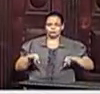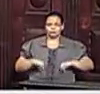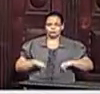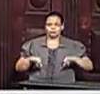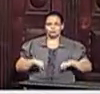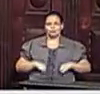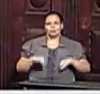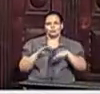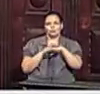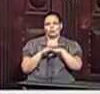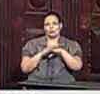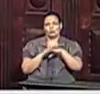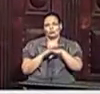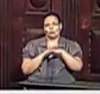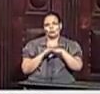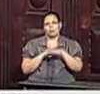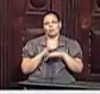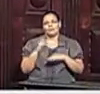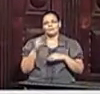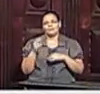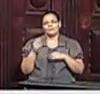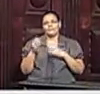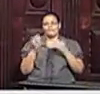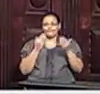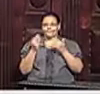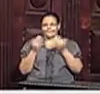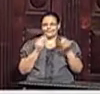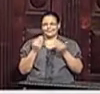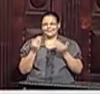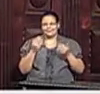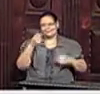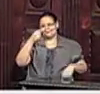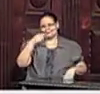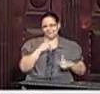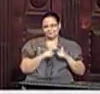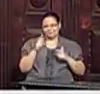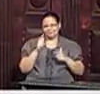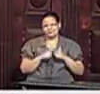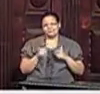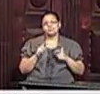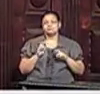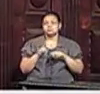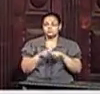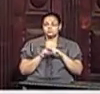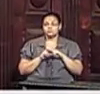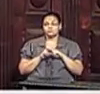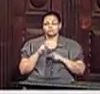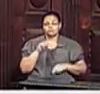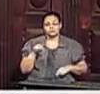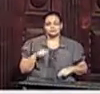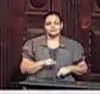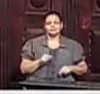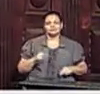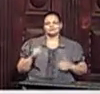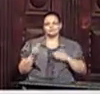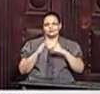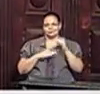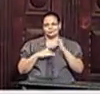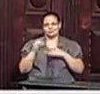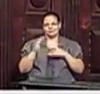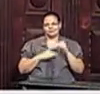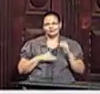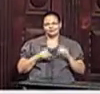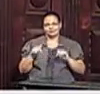de doenças psicológicas e psiquiátricas em razão da sua atuação profissional. Além